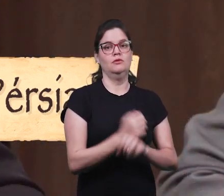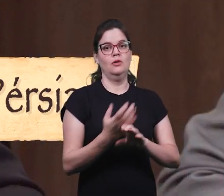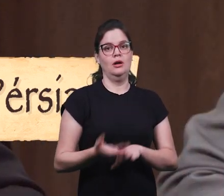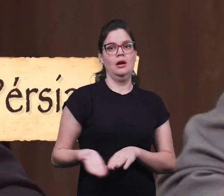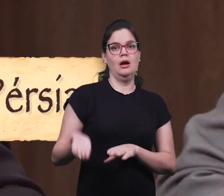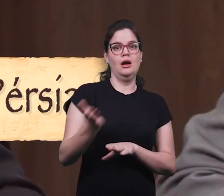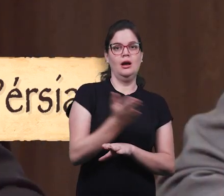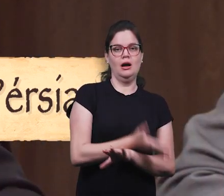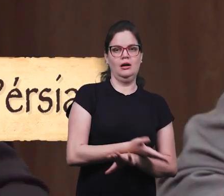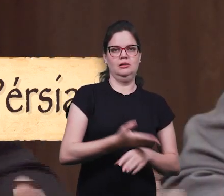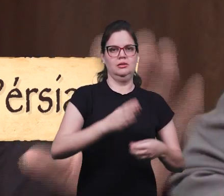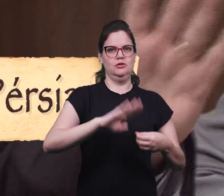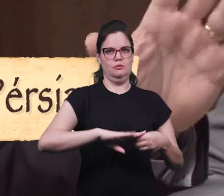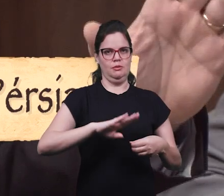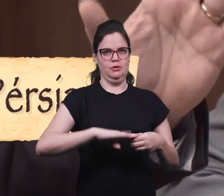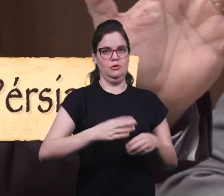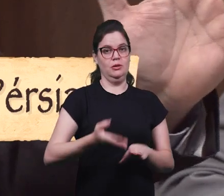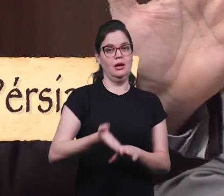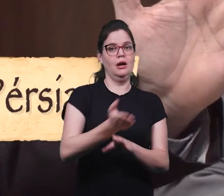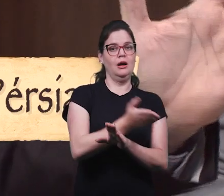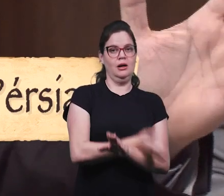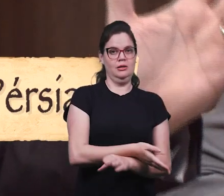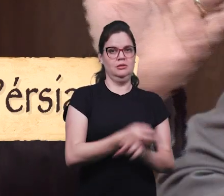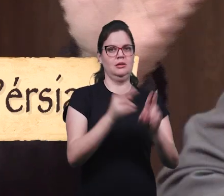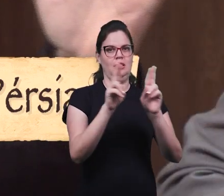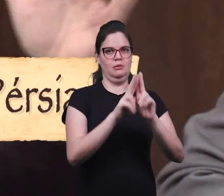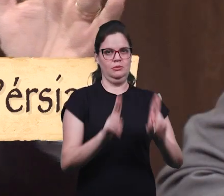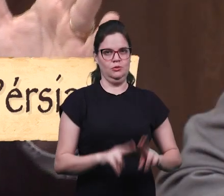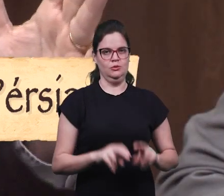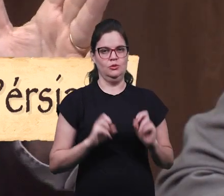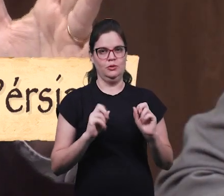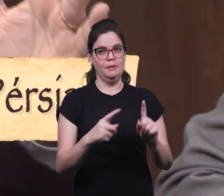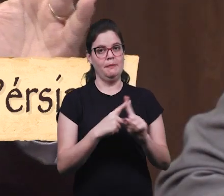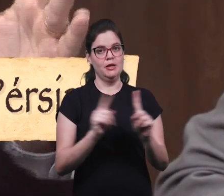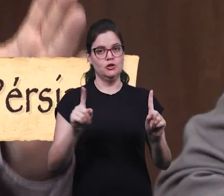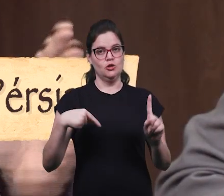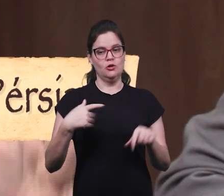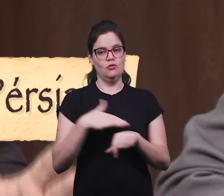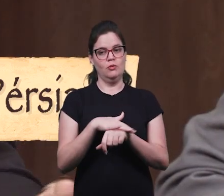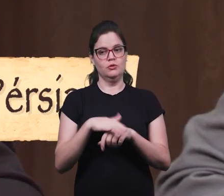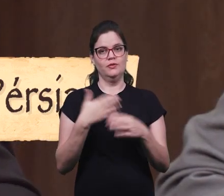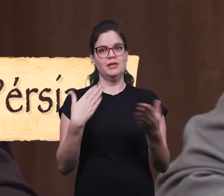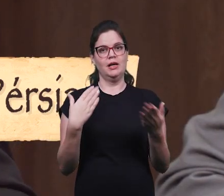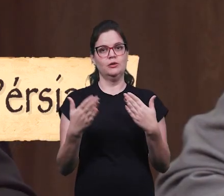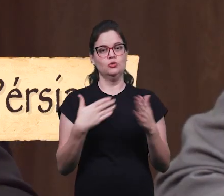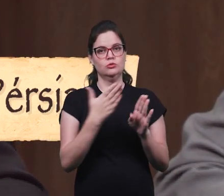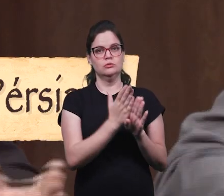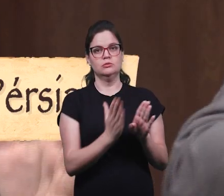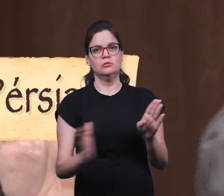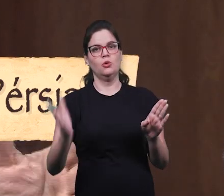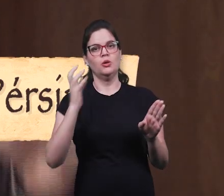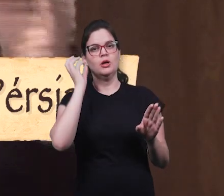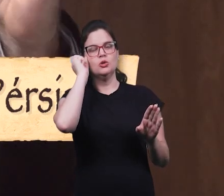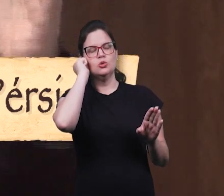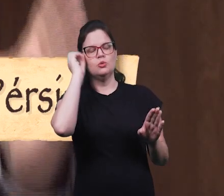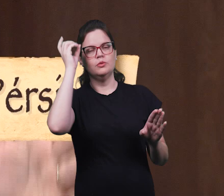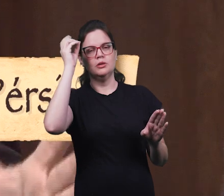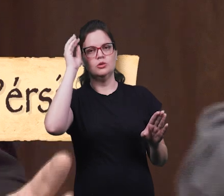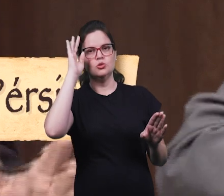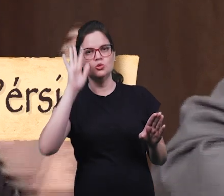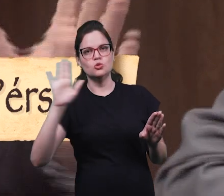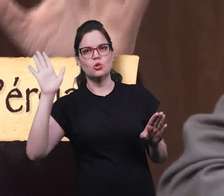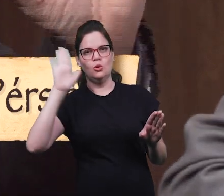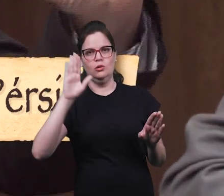antes de Nabucodonosor. Aí a história nossa começa com o sonho que Daniel interpretou